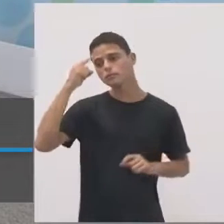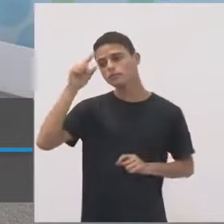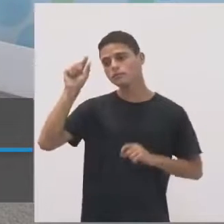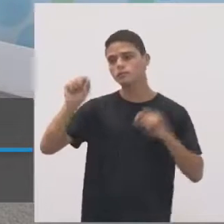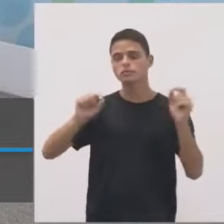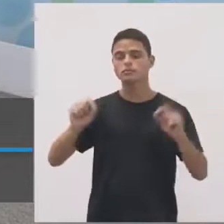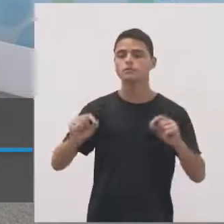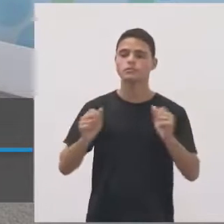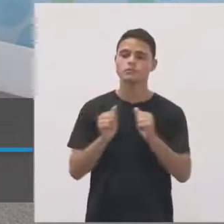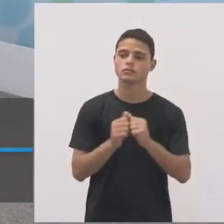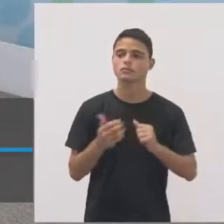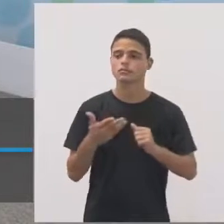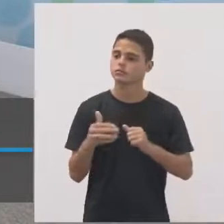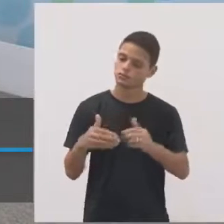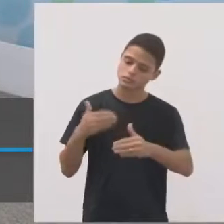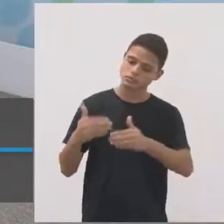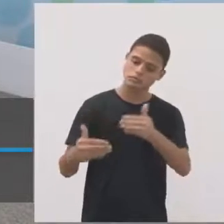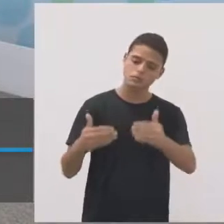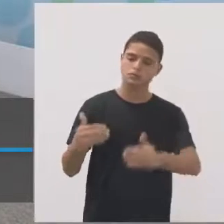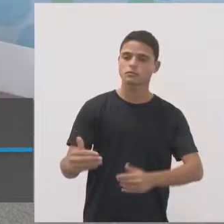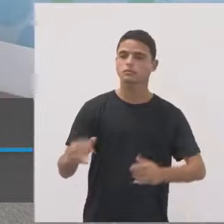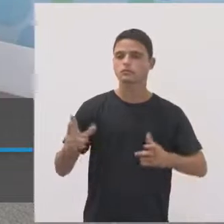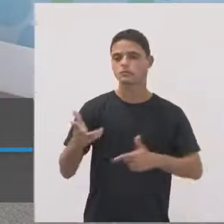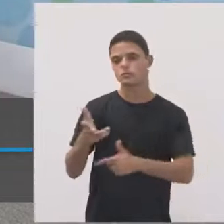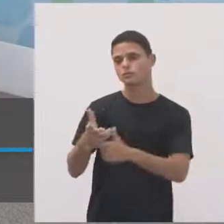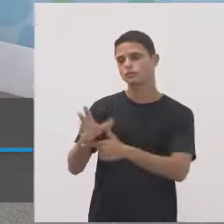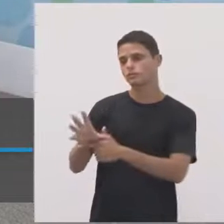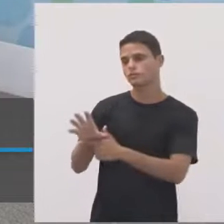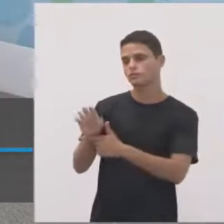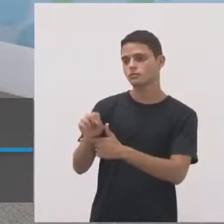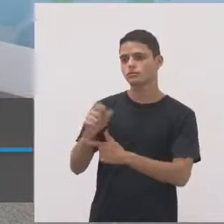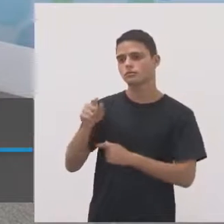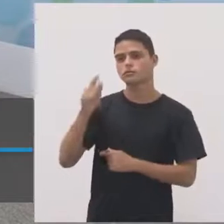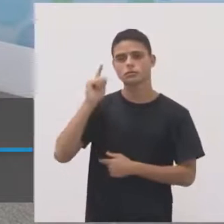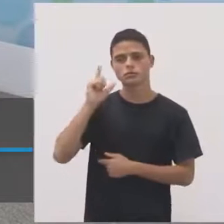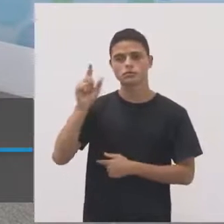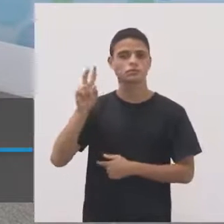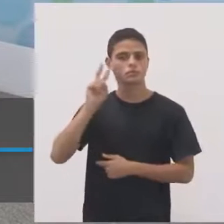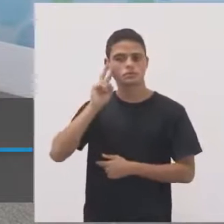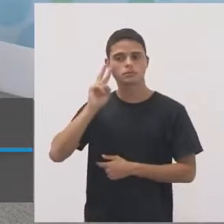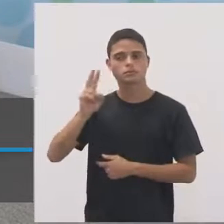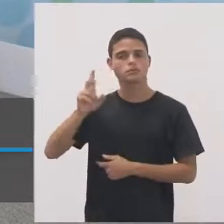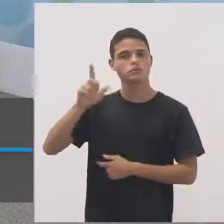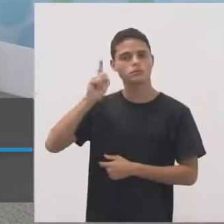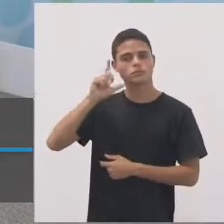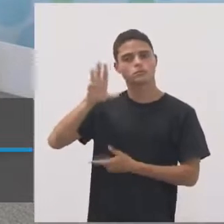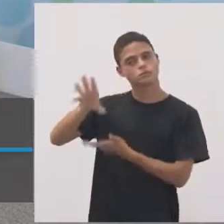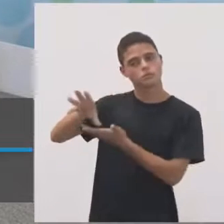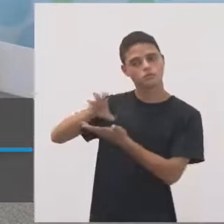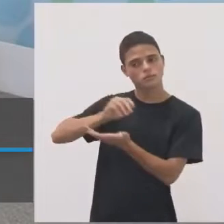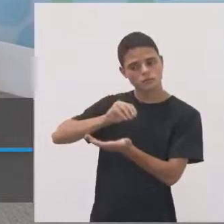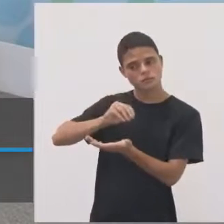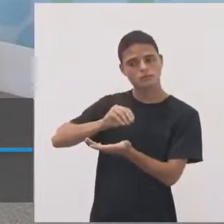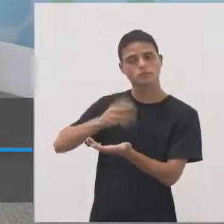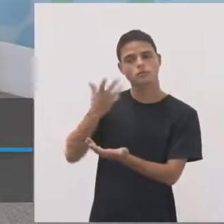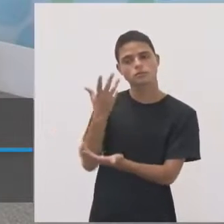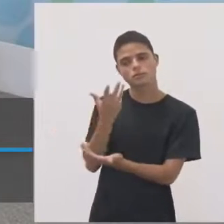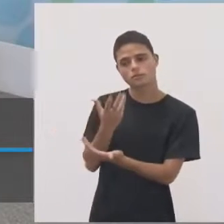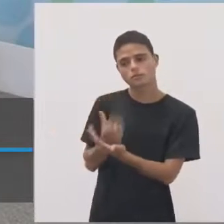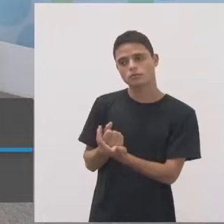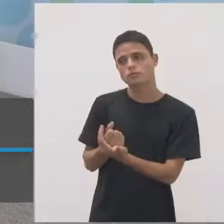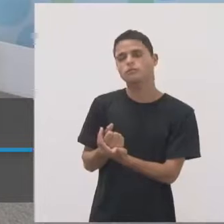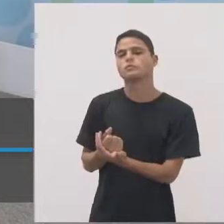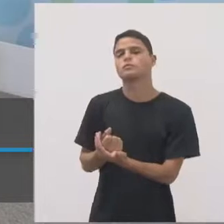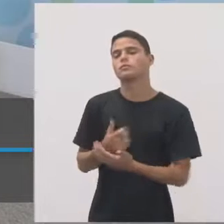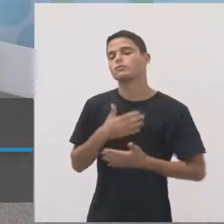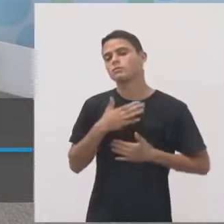passo a passo mesmo, para que isso fique gravado e que vocês consigam ver e vocês consigam fazer aí com toda a segurança,